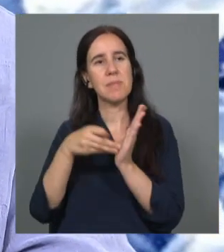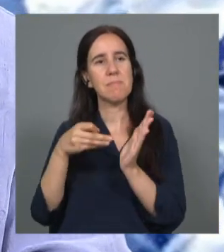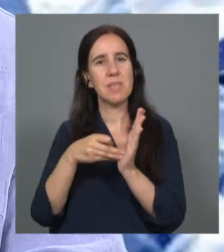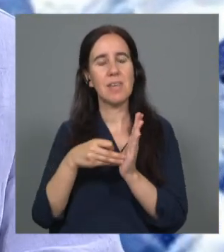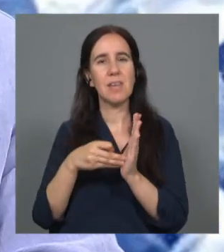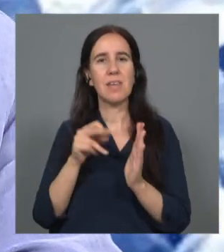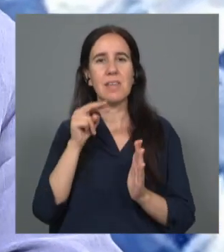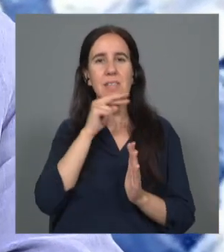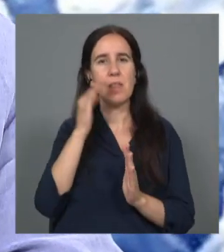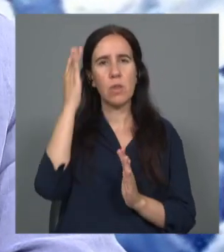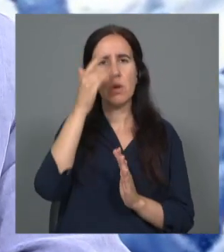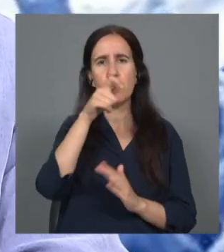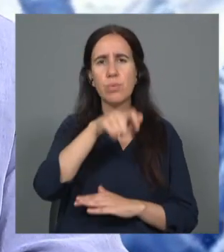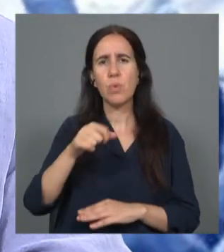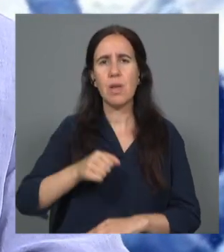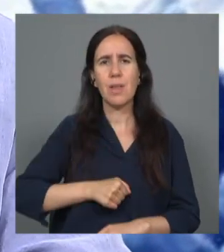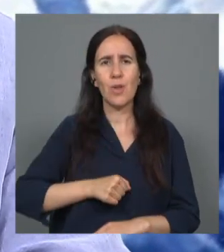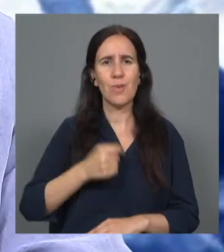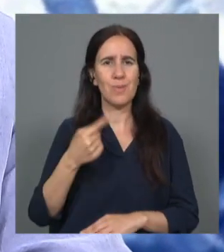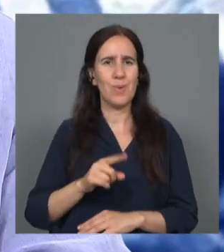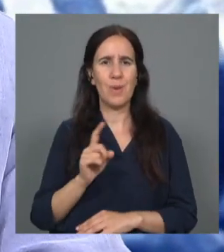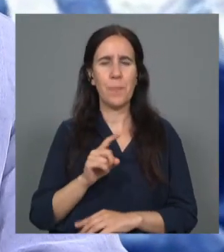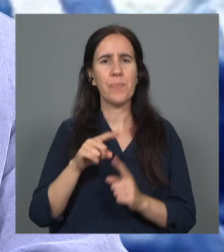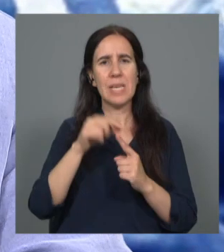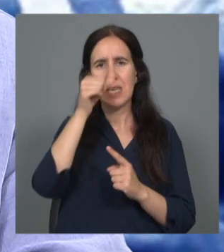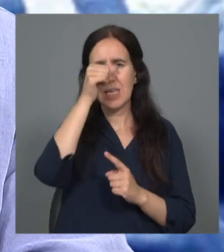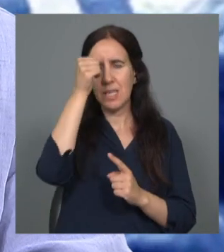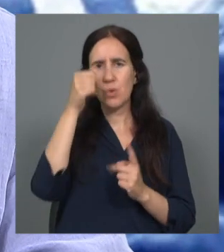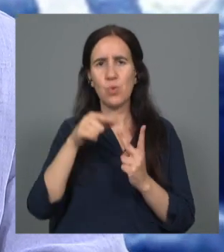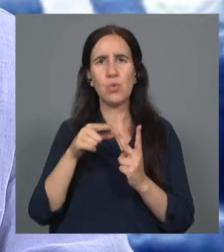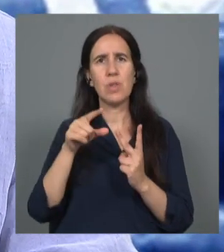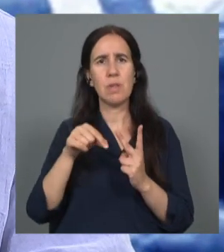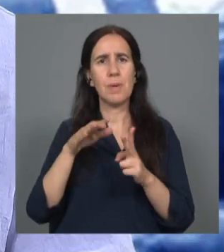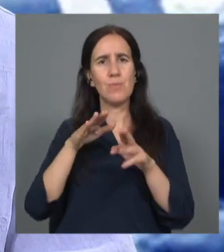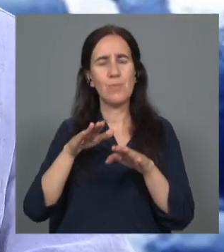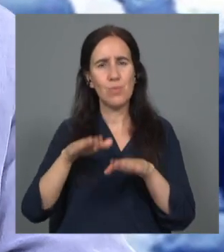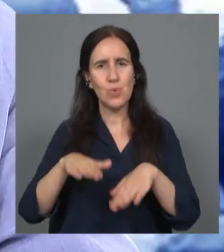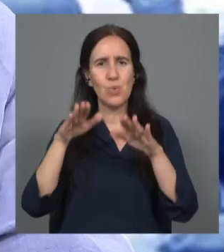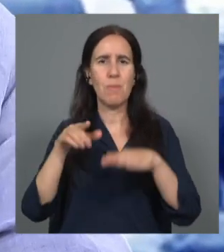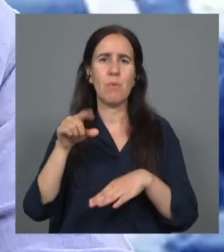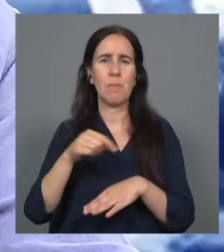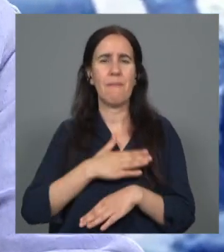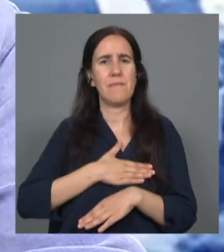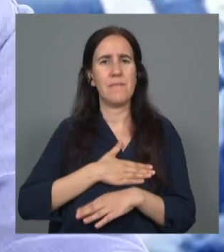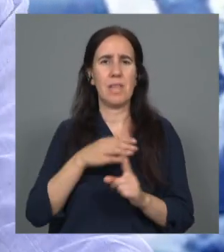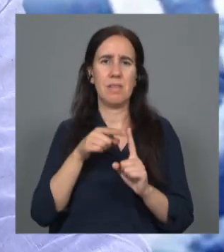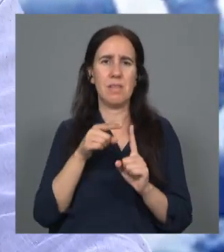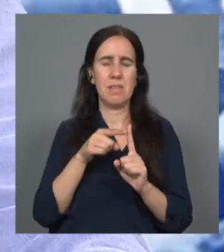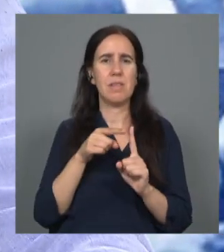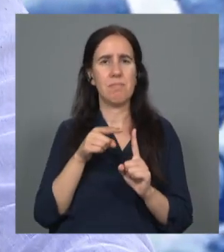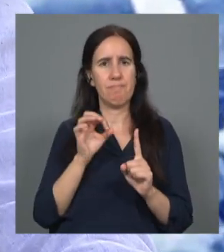os católicos. Encontramos hindus, muçulmanos, que também são devotos de Santo António. No fundo,